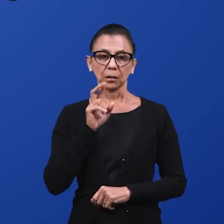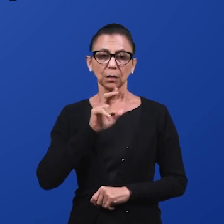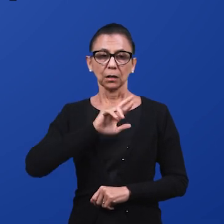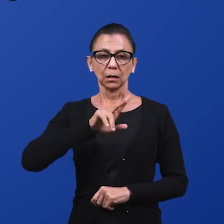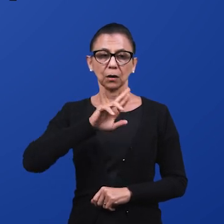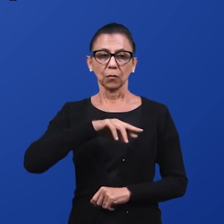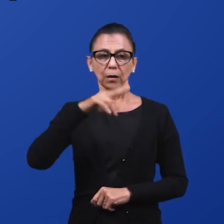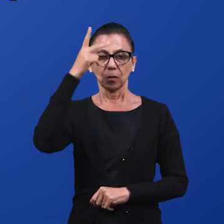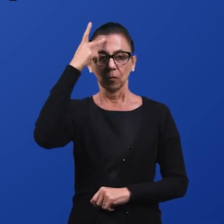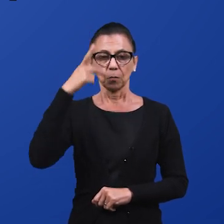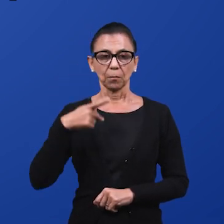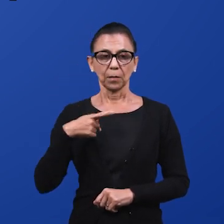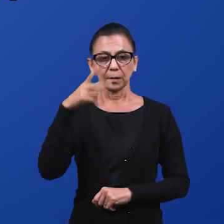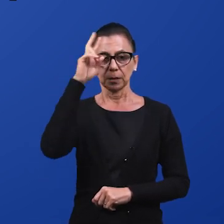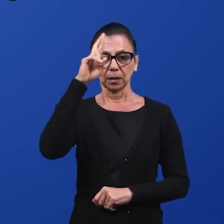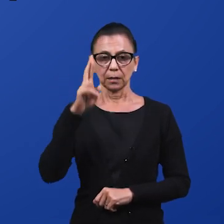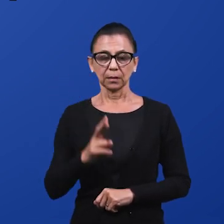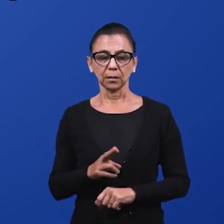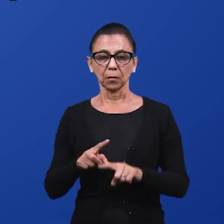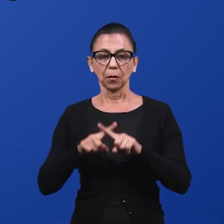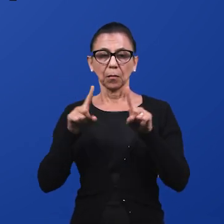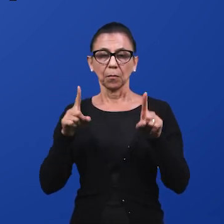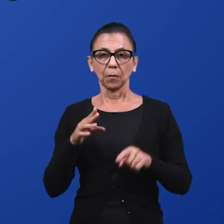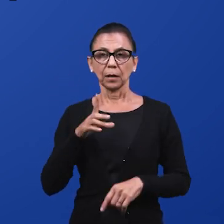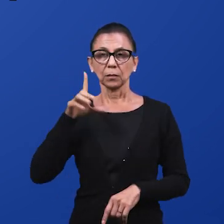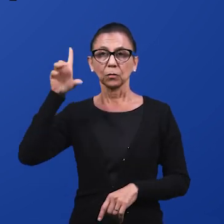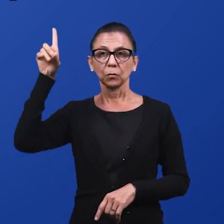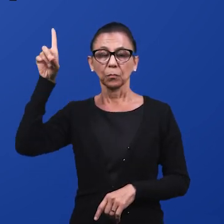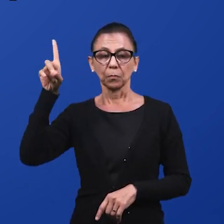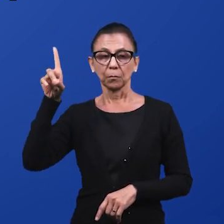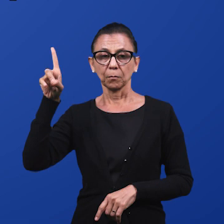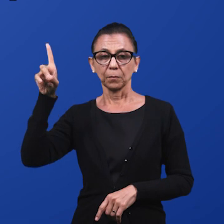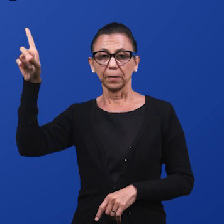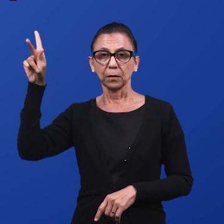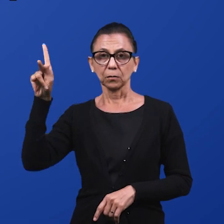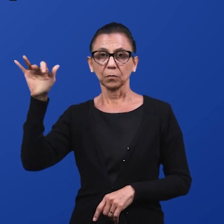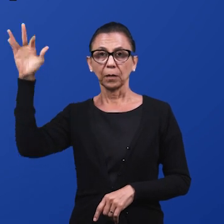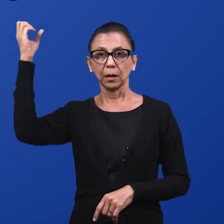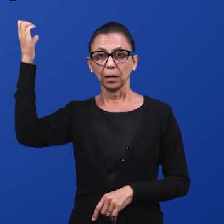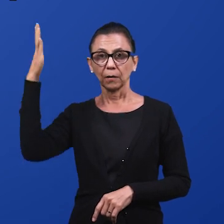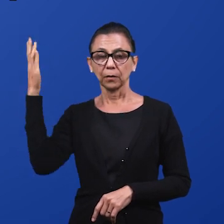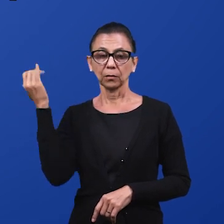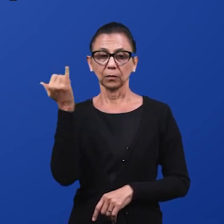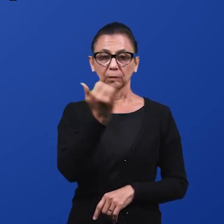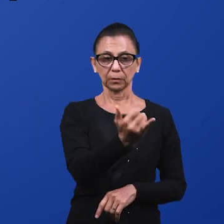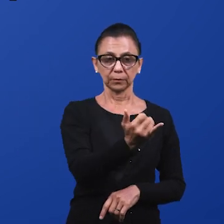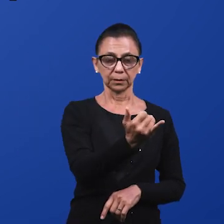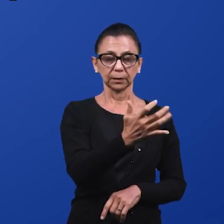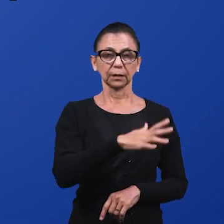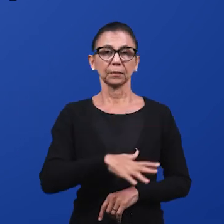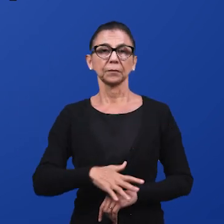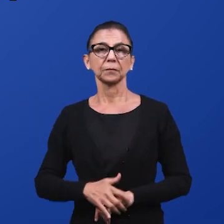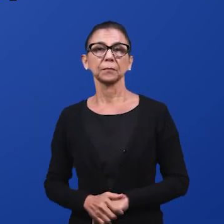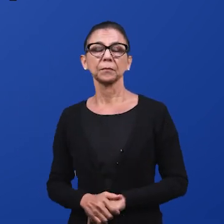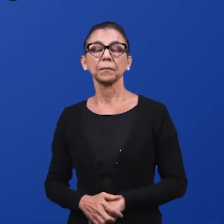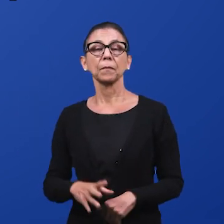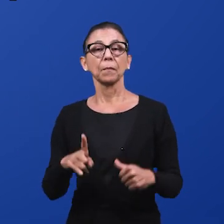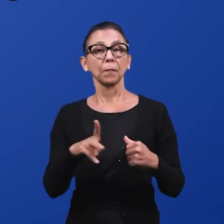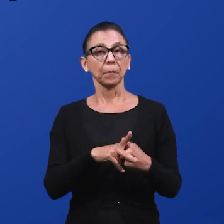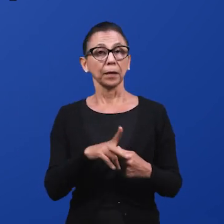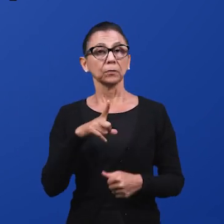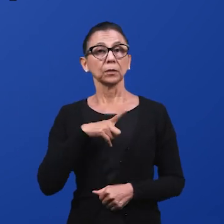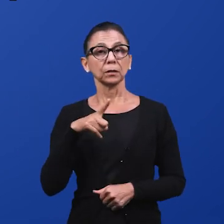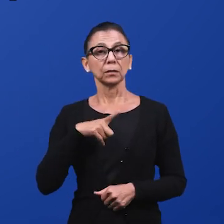te revelou, mas o Pai que estás nos céus. Então podemos ver que Pedro, ele teve uma revelação do Espírito Santo, mostrando